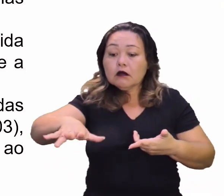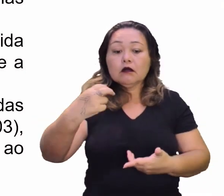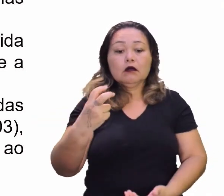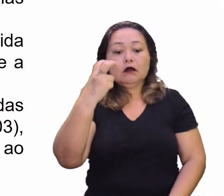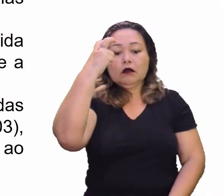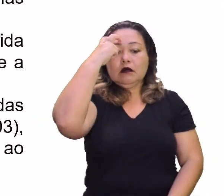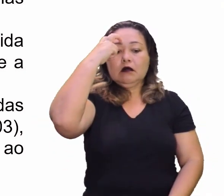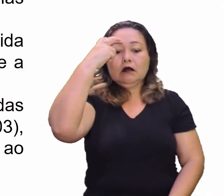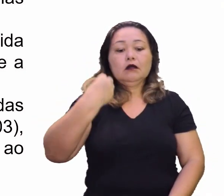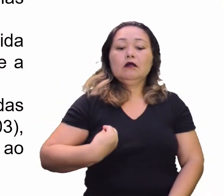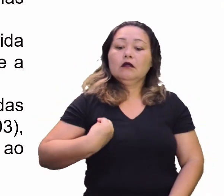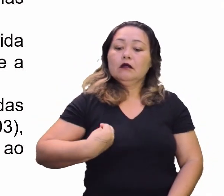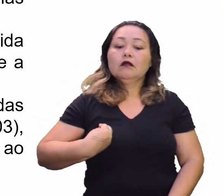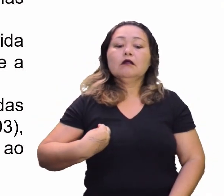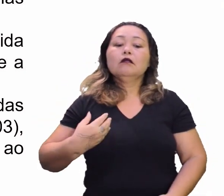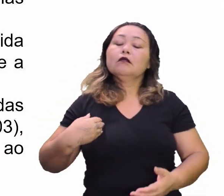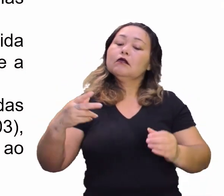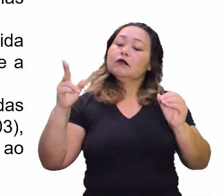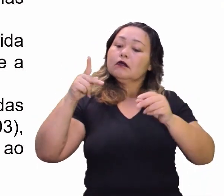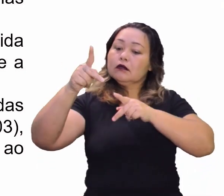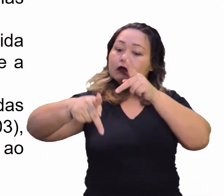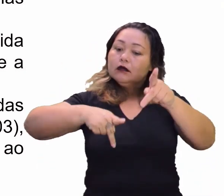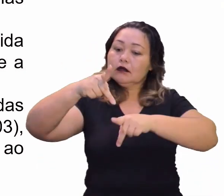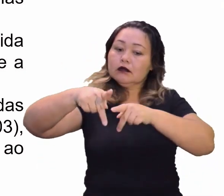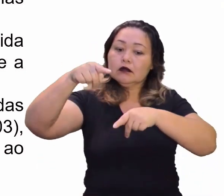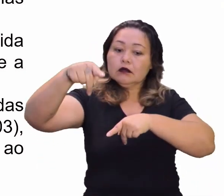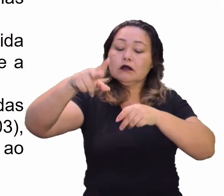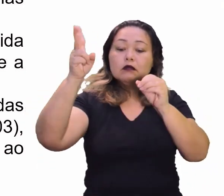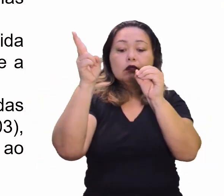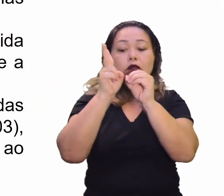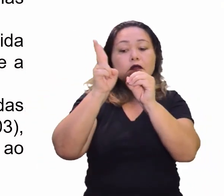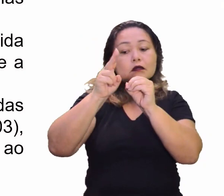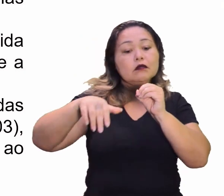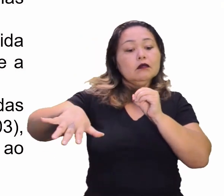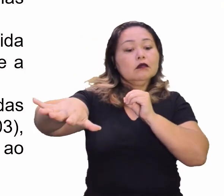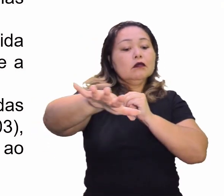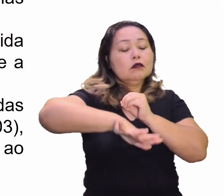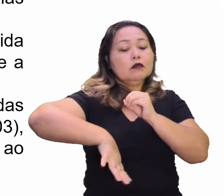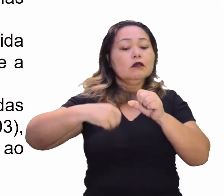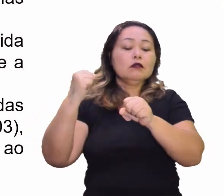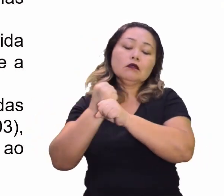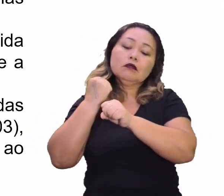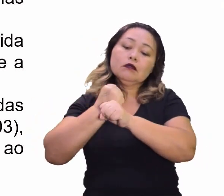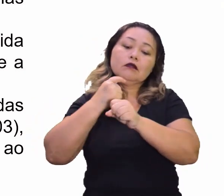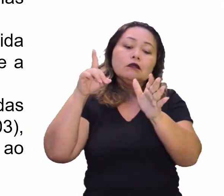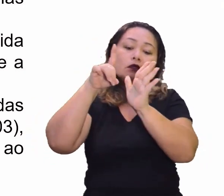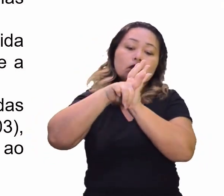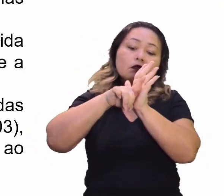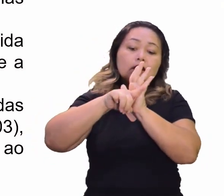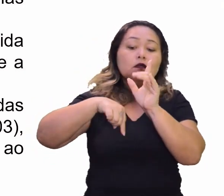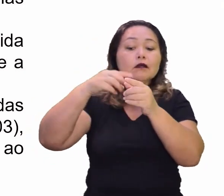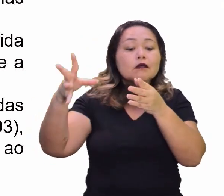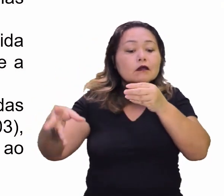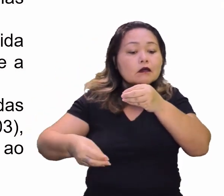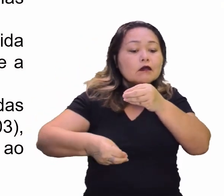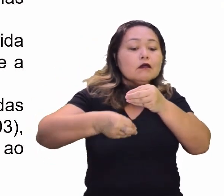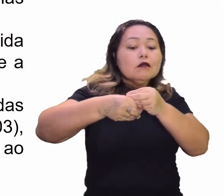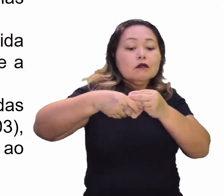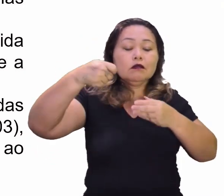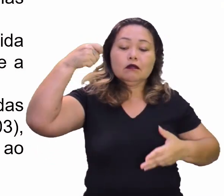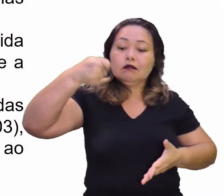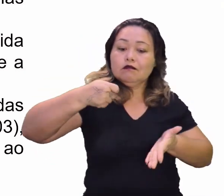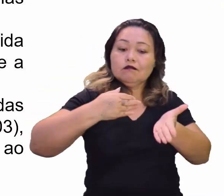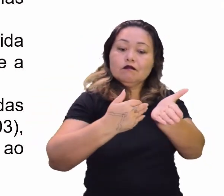drasticamente a cultura e a vida dos povos indígenas da região. E aí, a criação da ferrovia se deu como parte